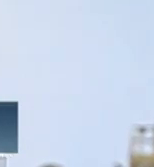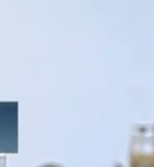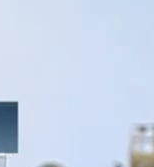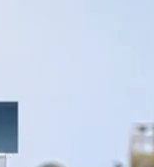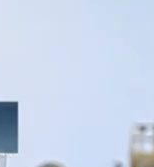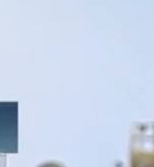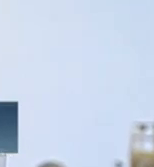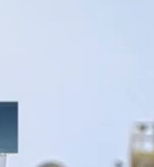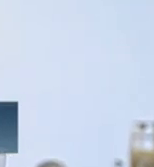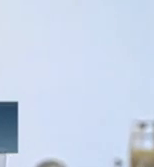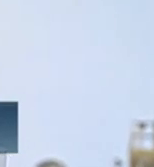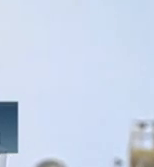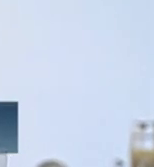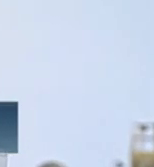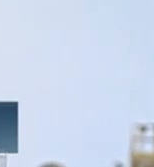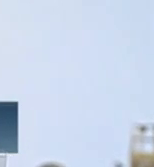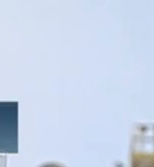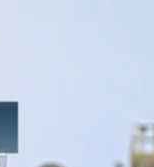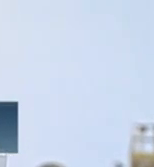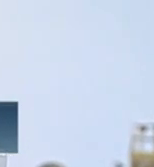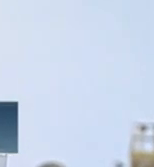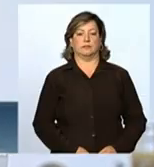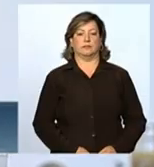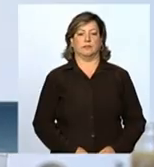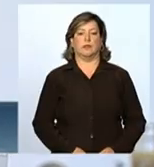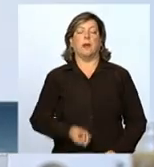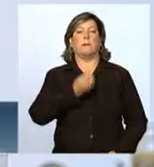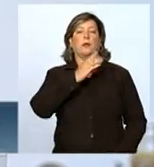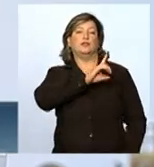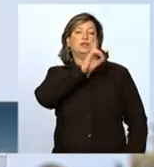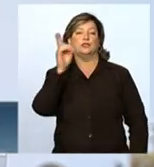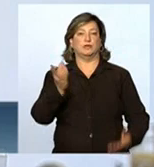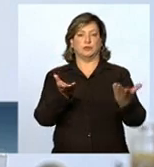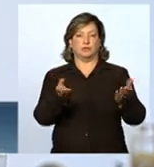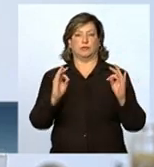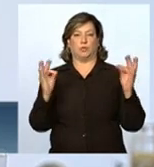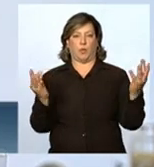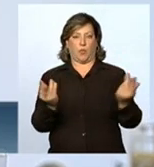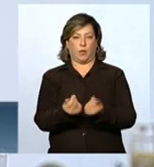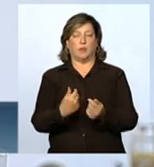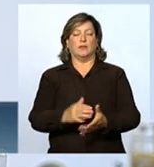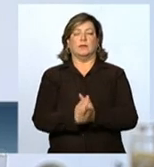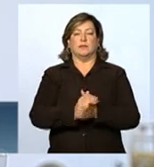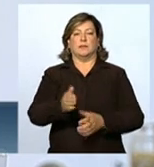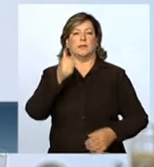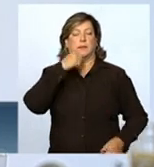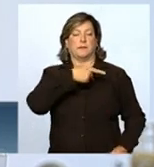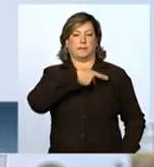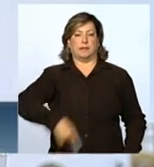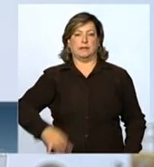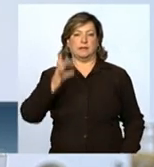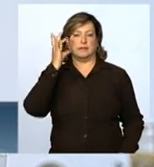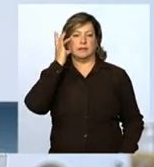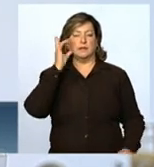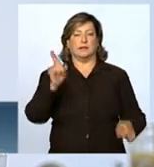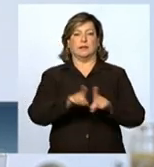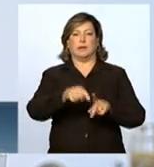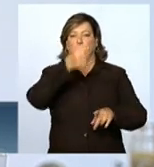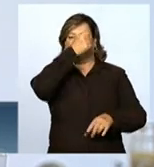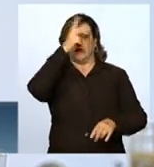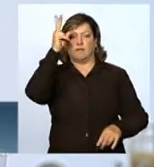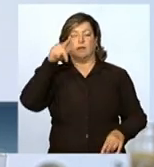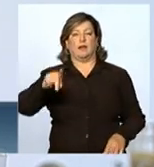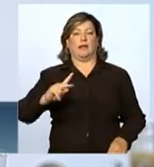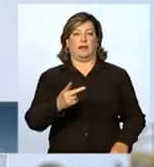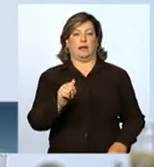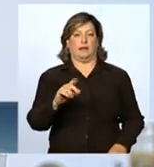Bom dia a todos e a todas. Gostaria de cumprimentar nossa presidenta Dilma Rousseff, cumprimentar o prefeito